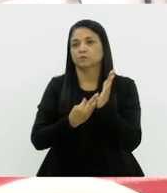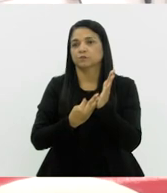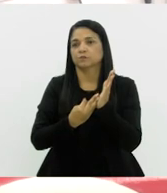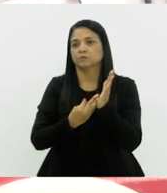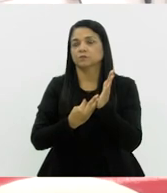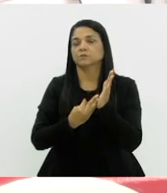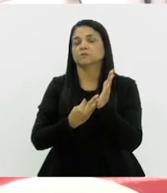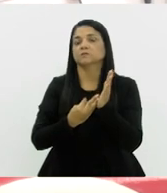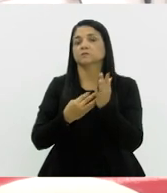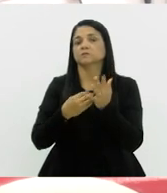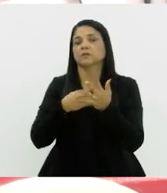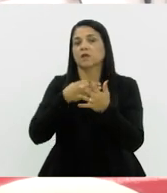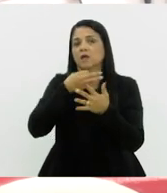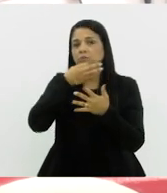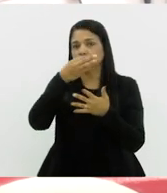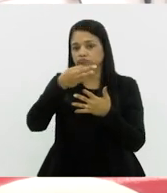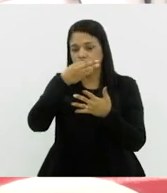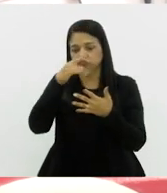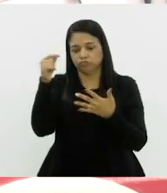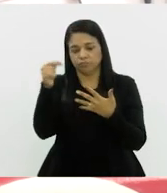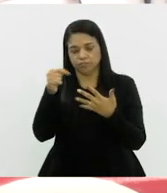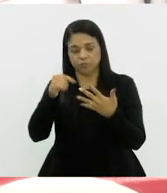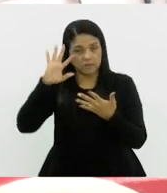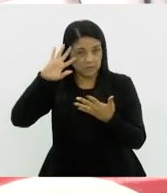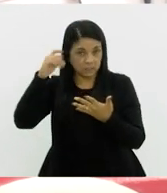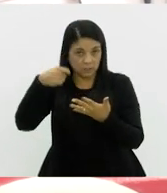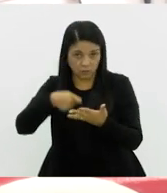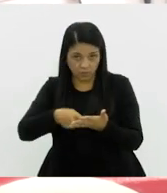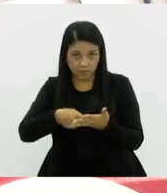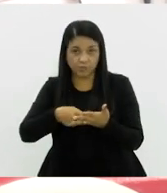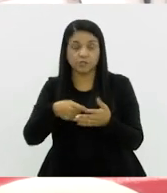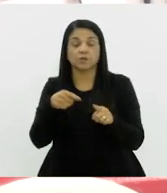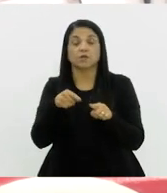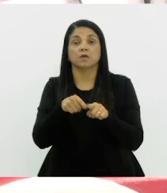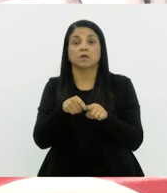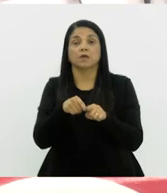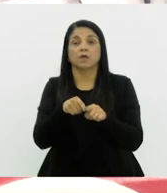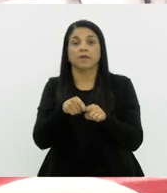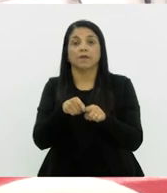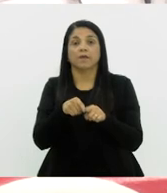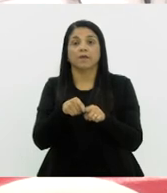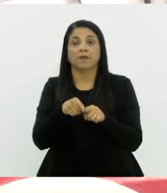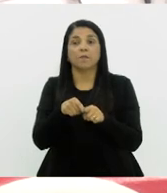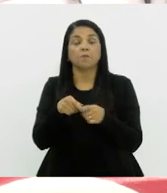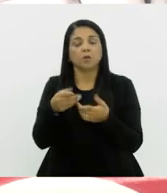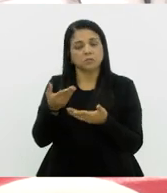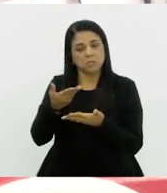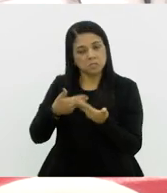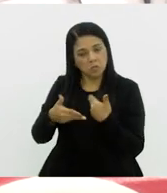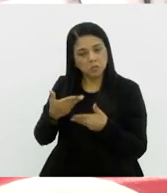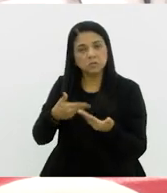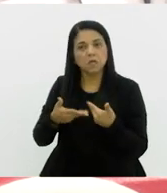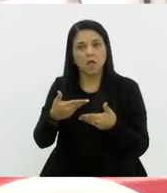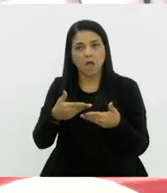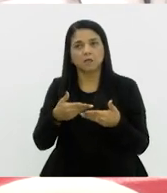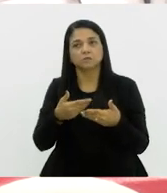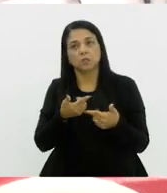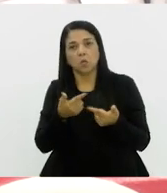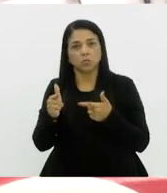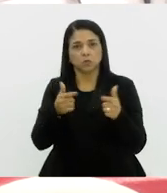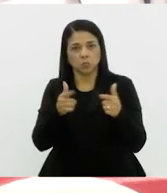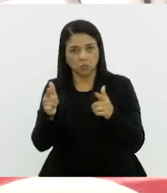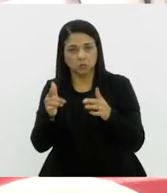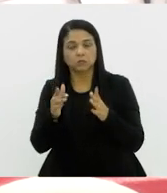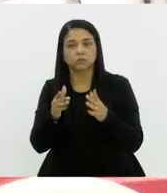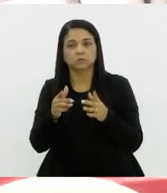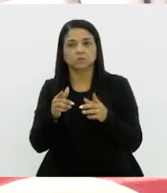essas medidas, né, automáticas que o senhor falou. Eu acho que isso poderia ser eventualmente negociado, né, essas e outras medidas poderiam